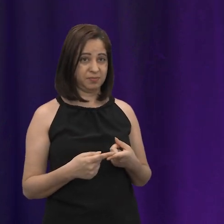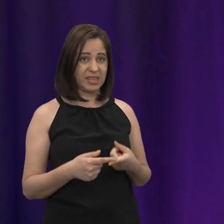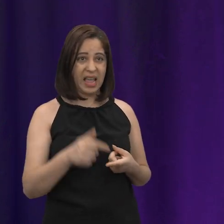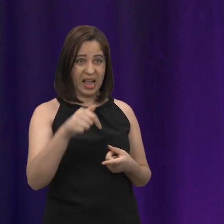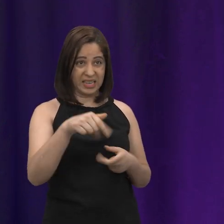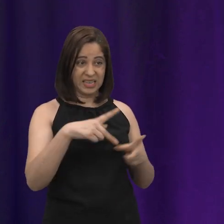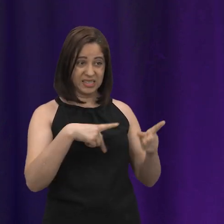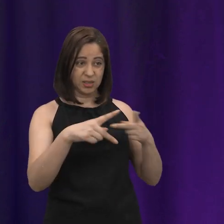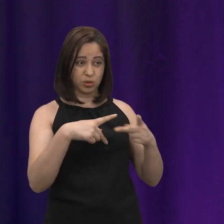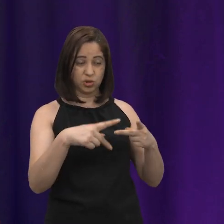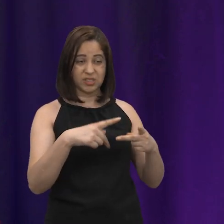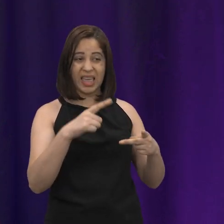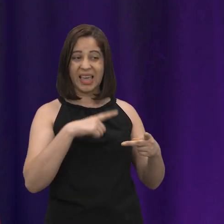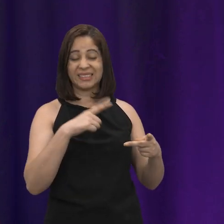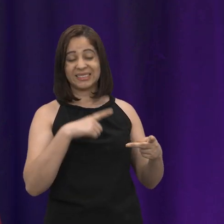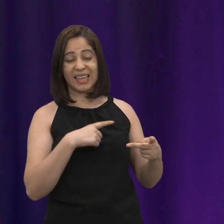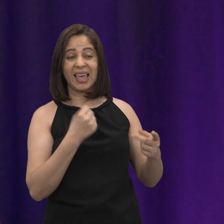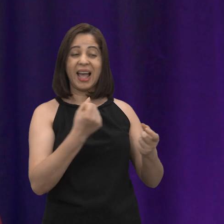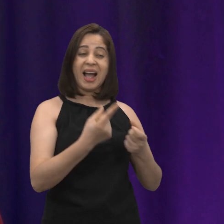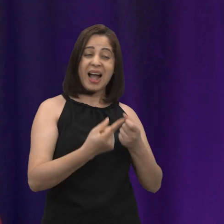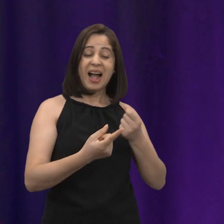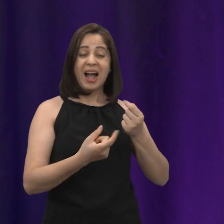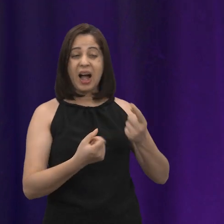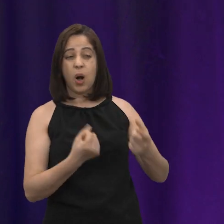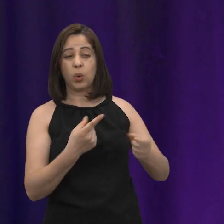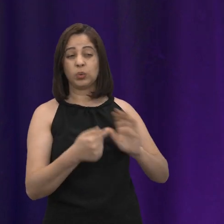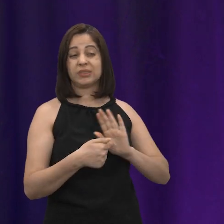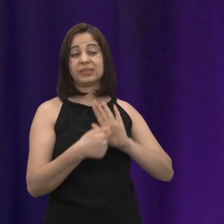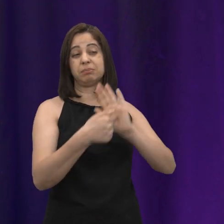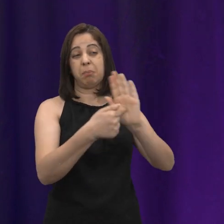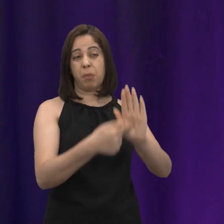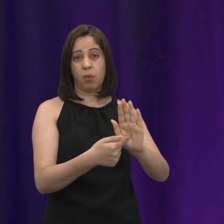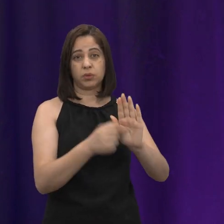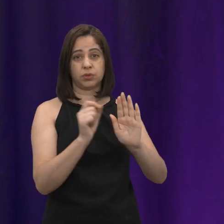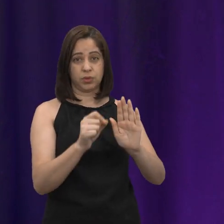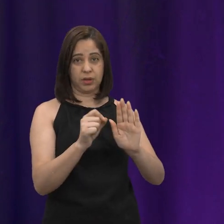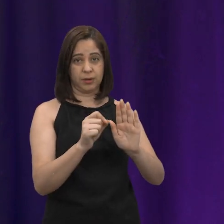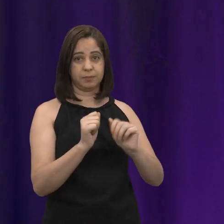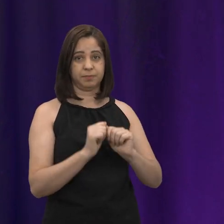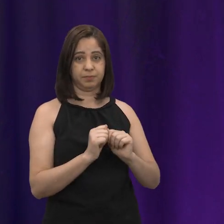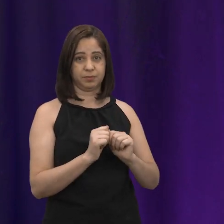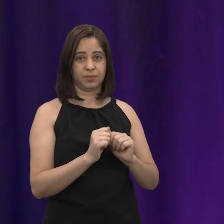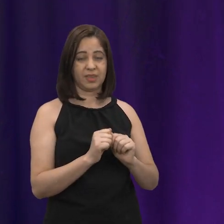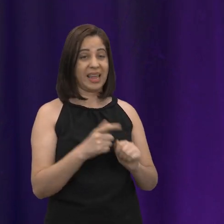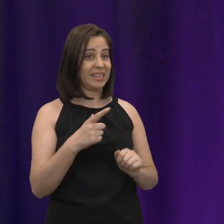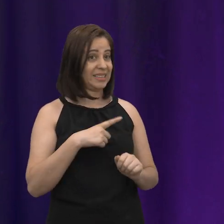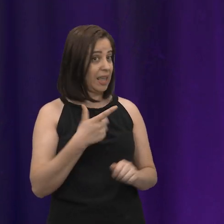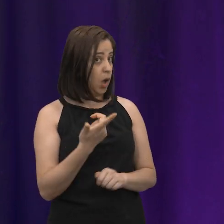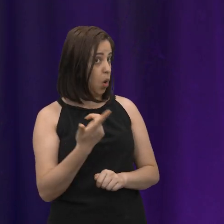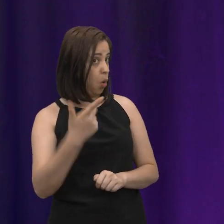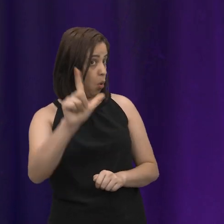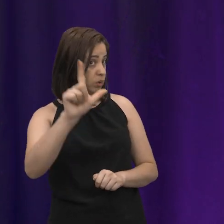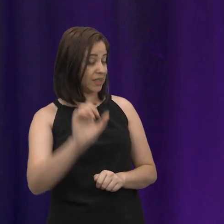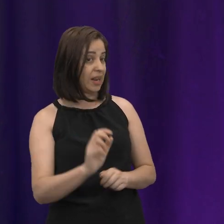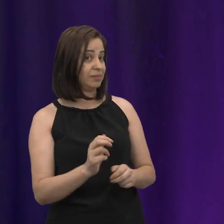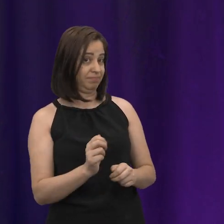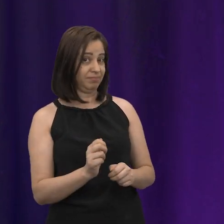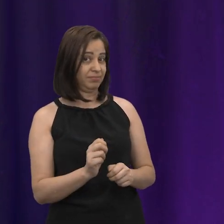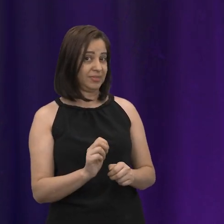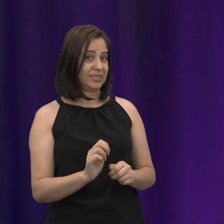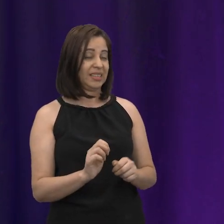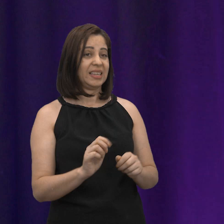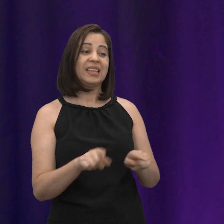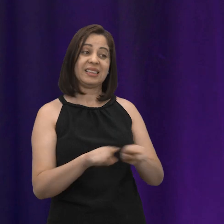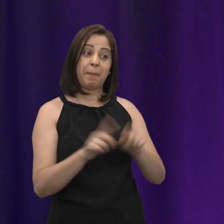de indicadores que mostram o que seria o déficit habitacional. Nós temos uma outra coisa em São José dos Campos que está relacionada